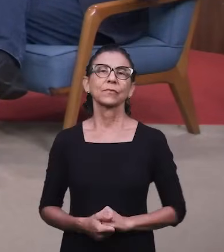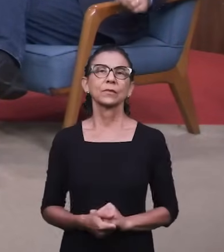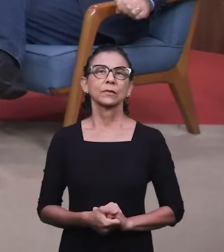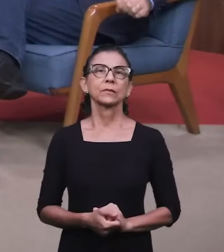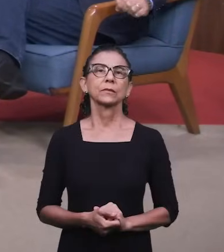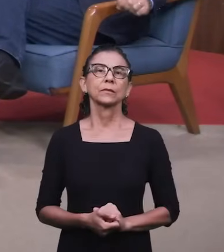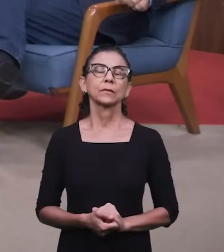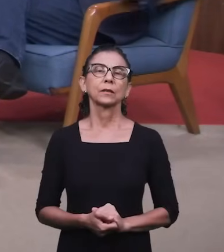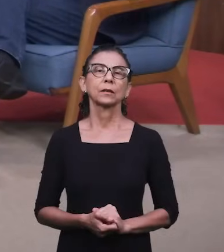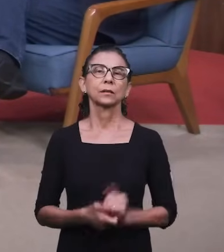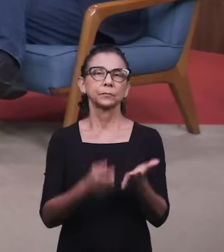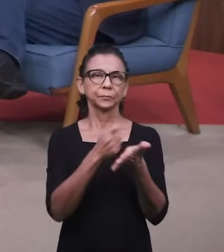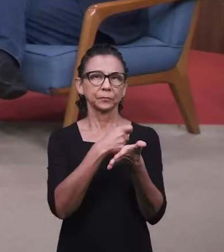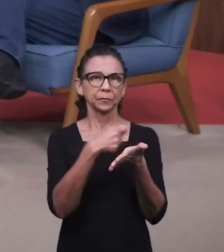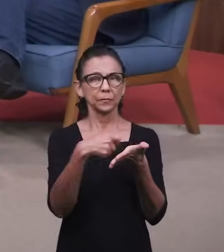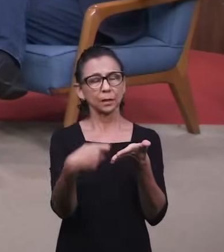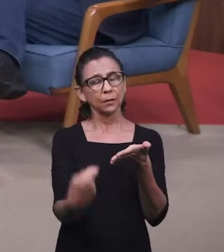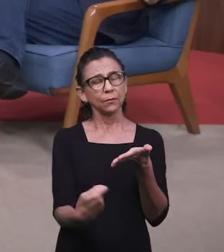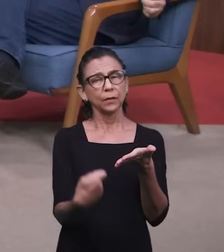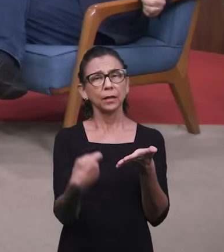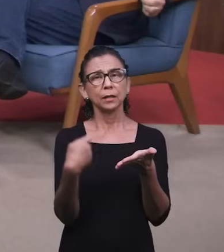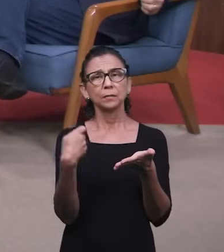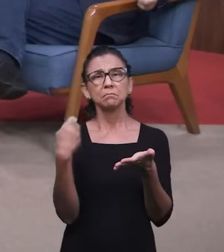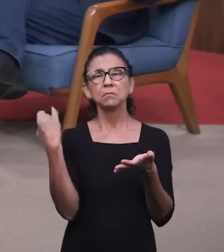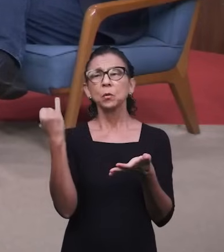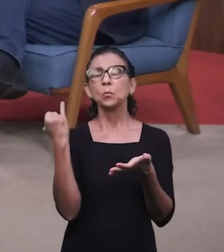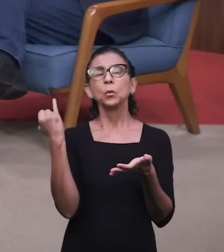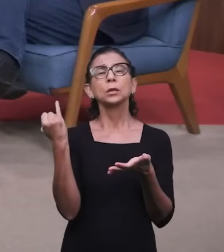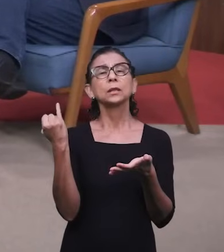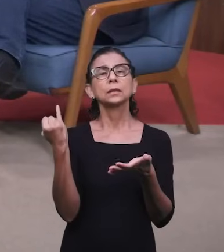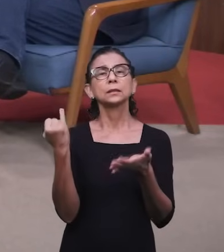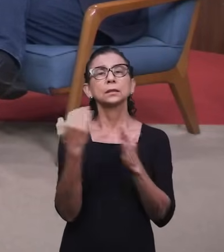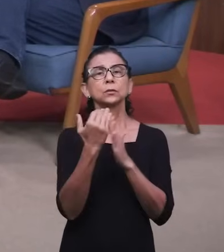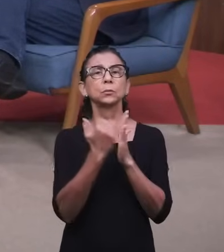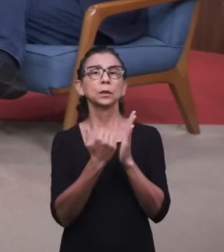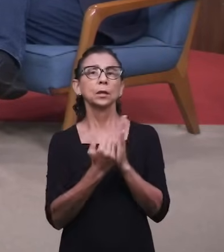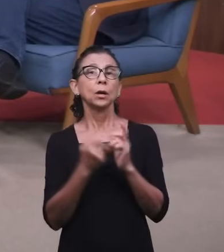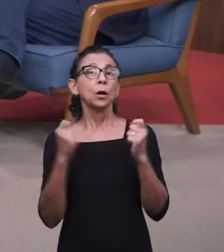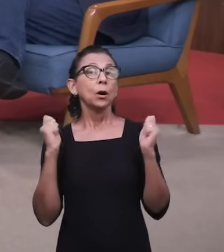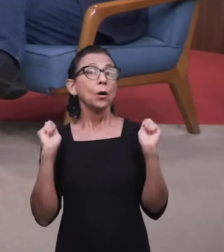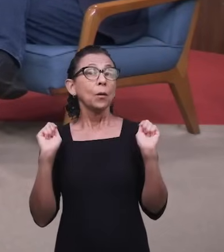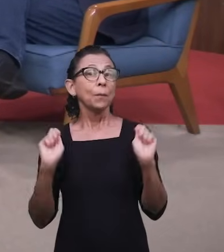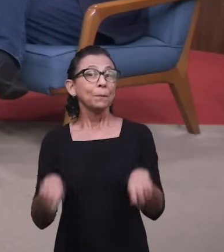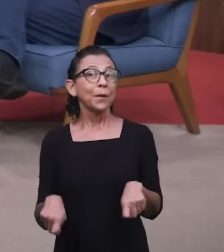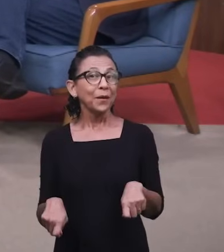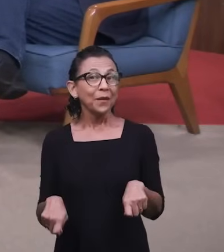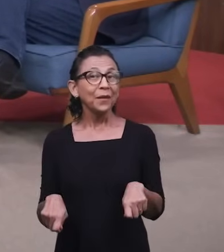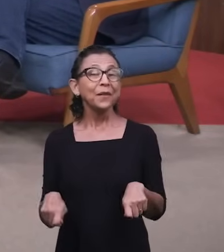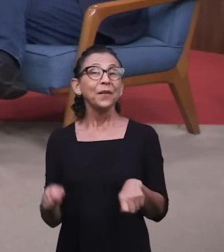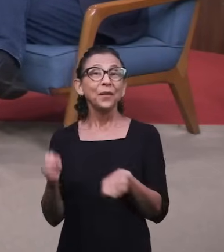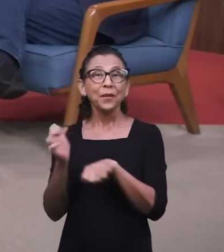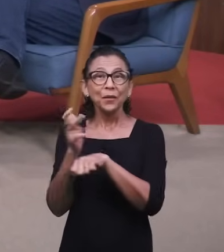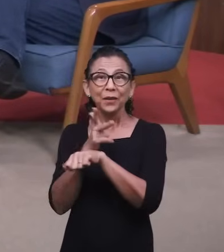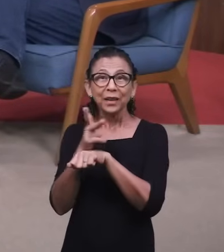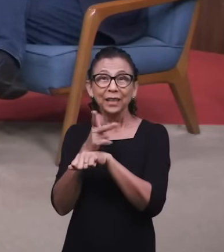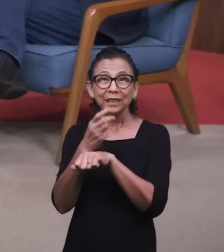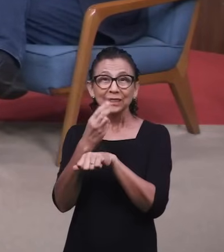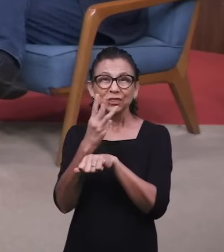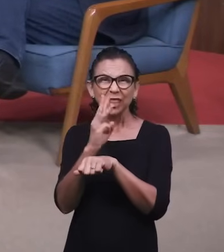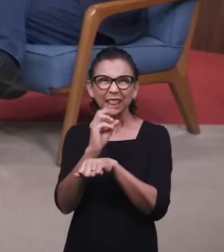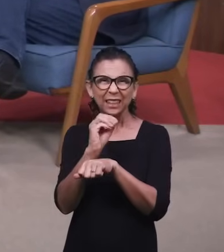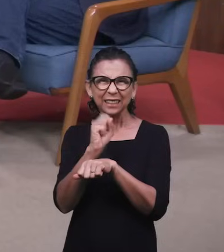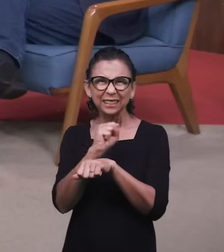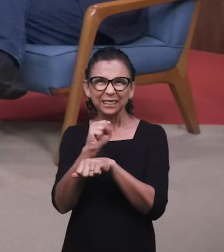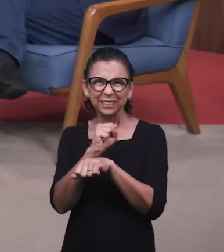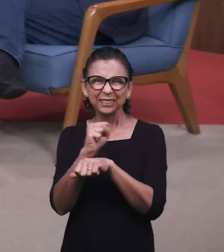pode escrever qual a importância do programa para a sua vida, ou pode também gravar um vídeo curto de até 30 segundos e